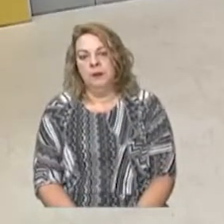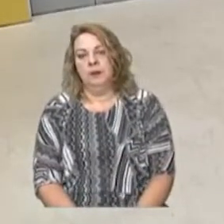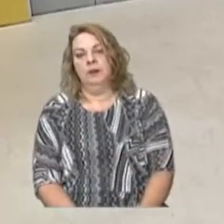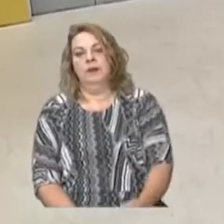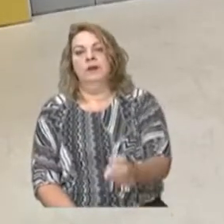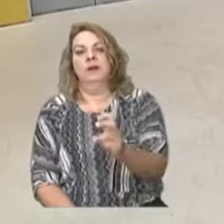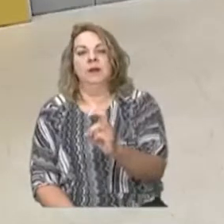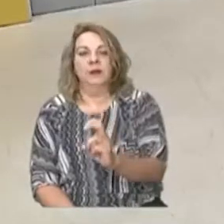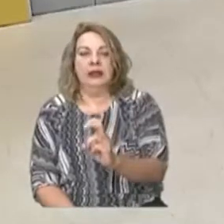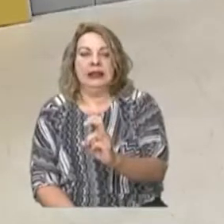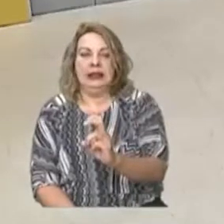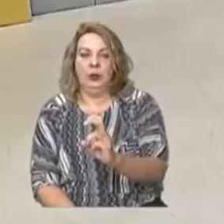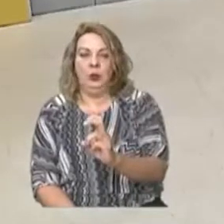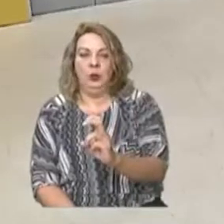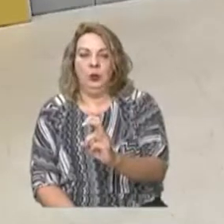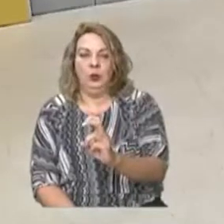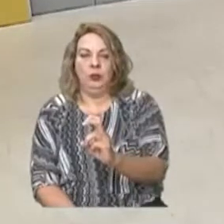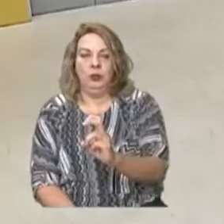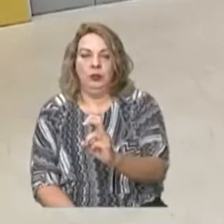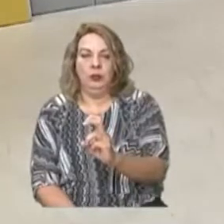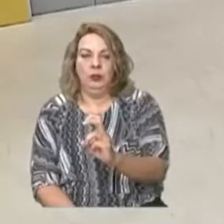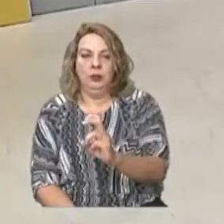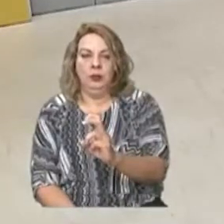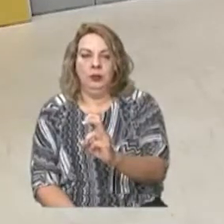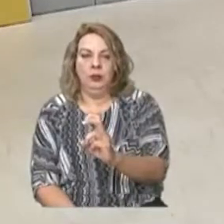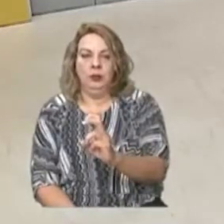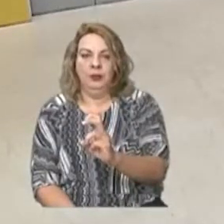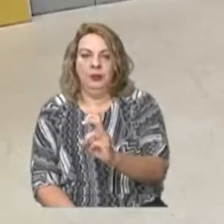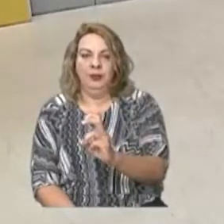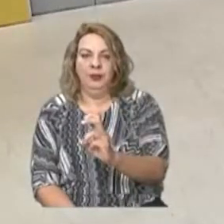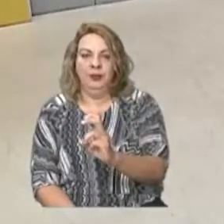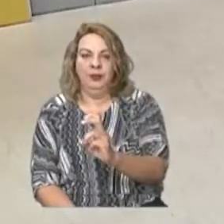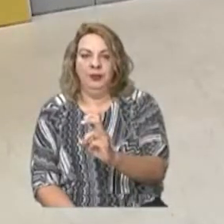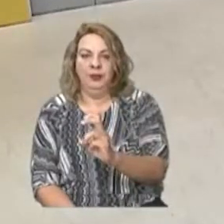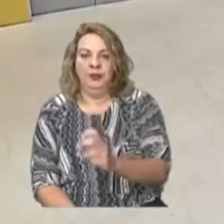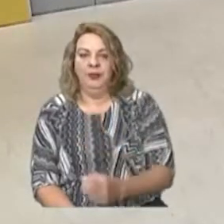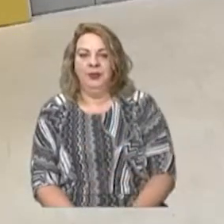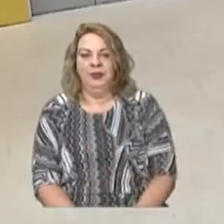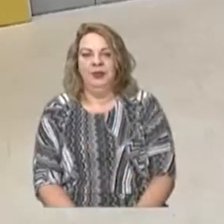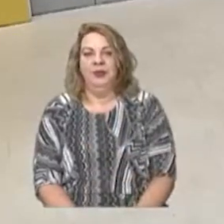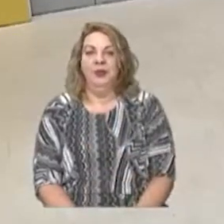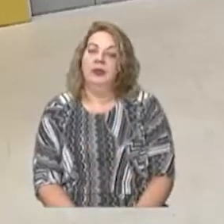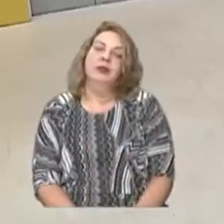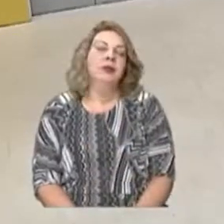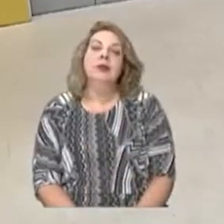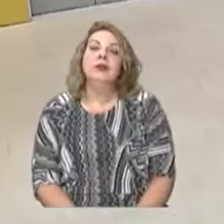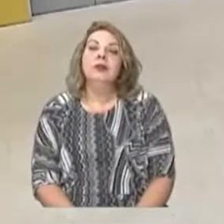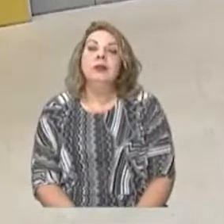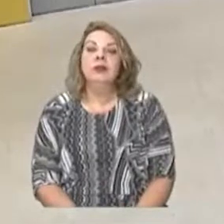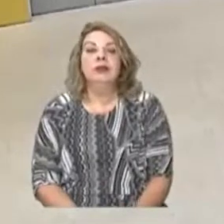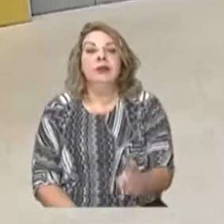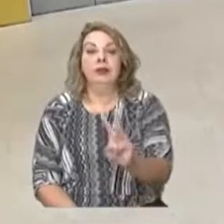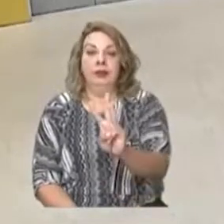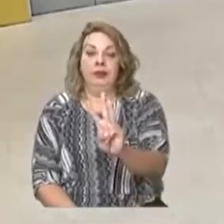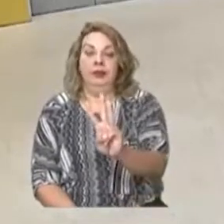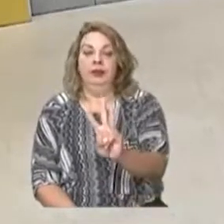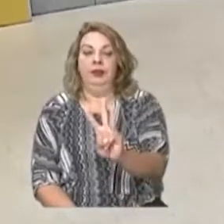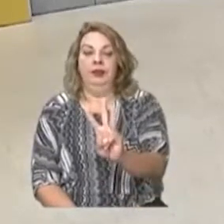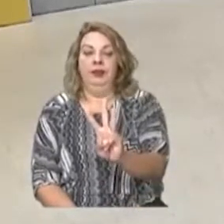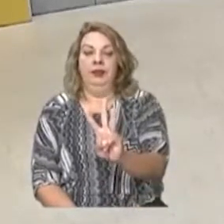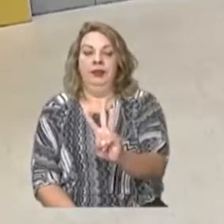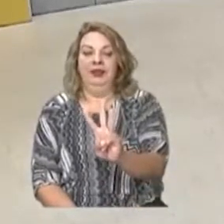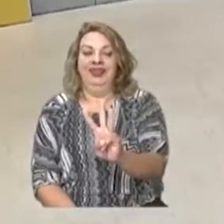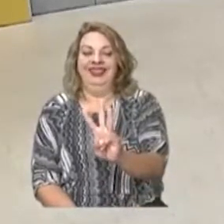próxima dezena que é a número 5, 5, marque 5, marque também a de número